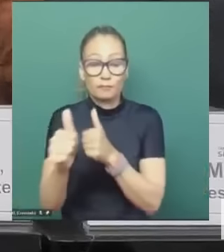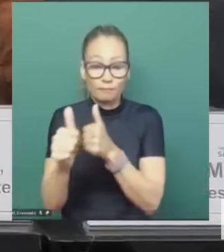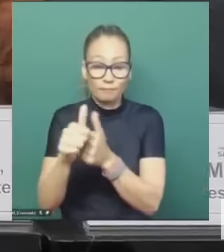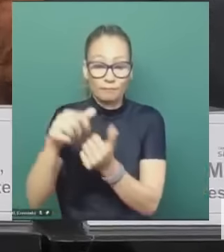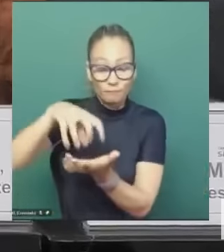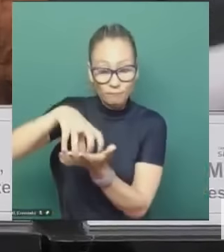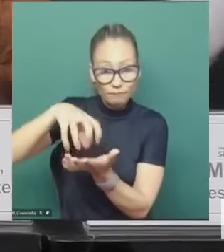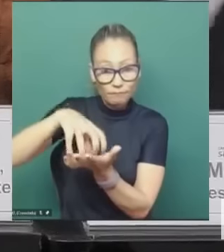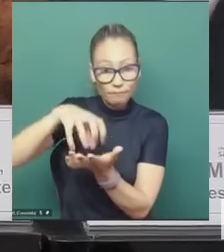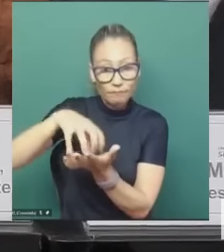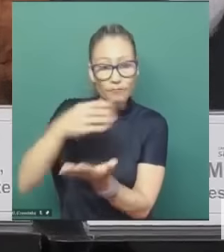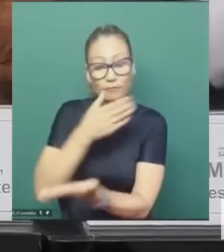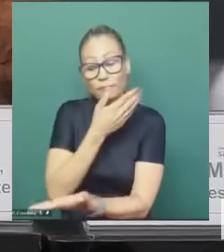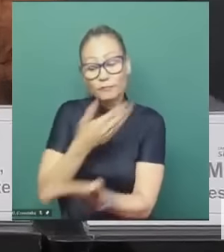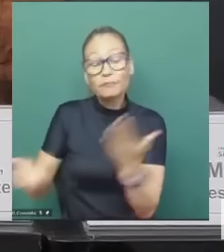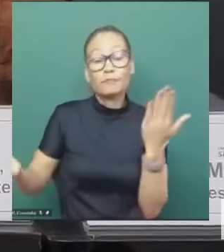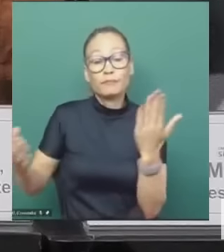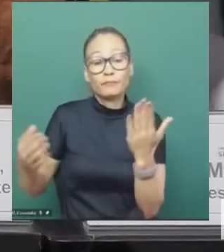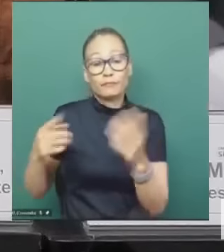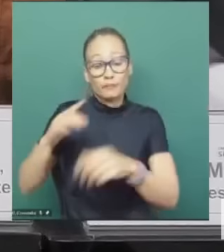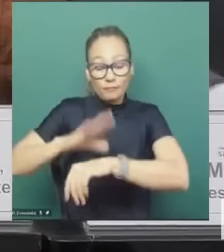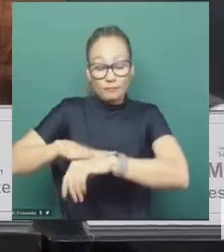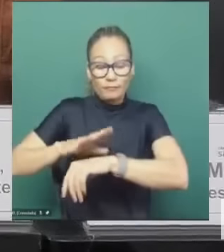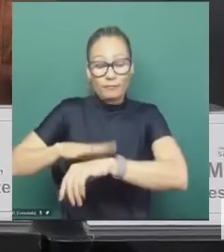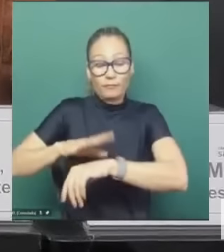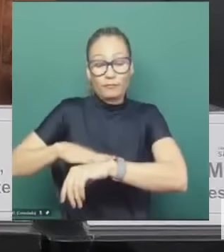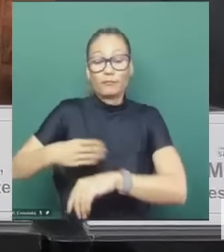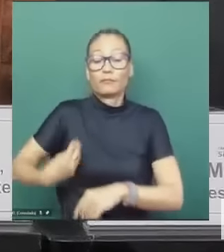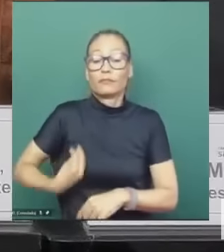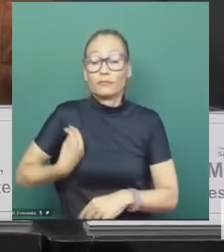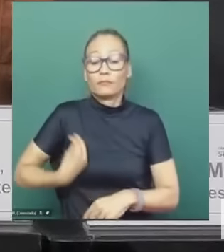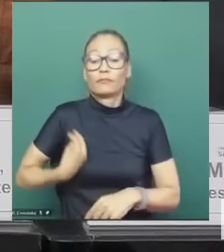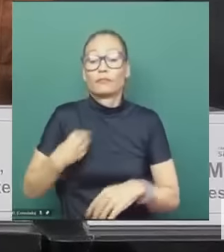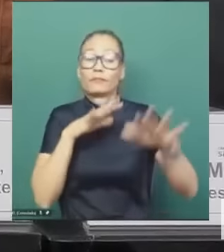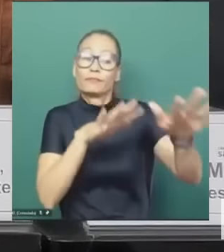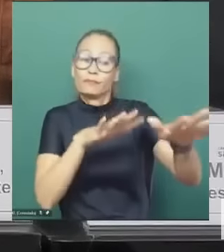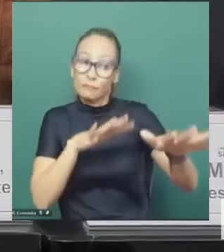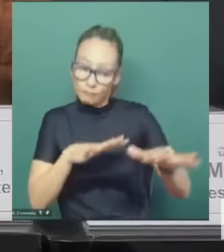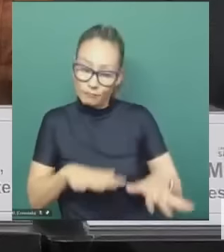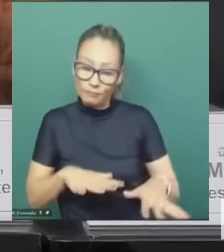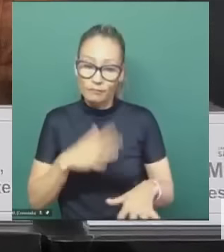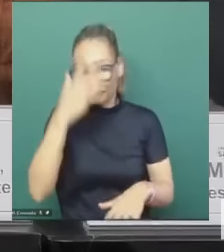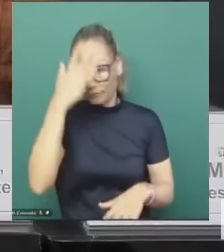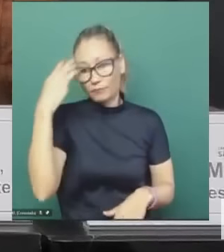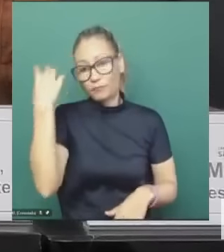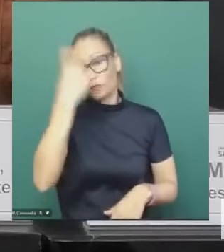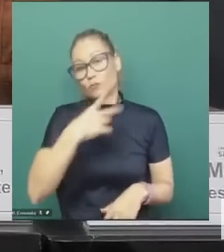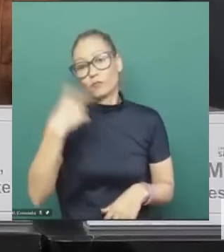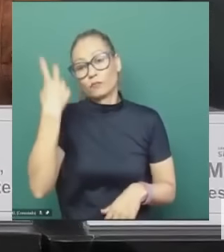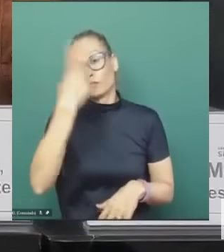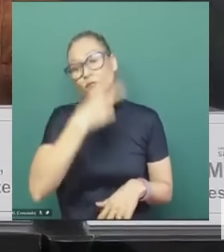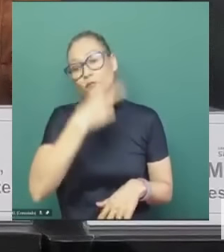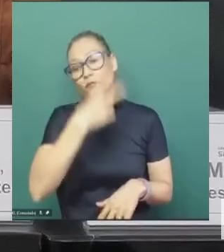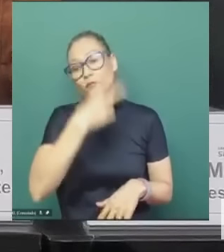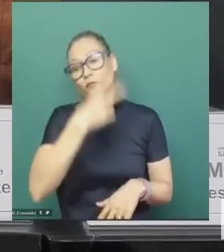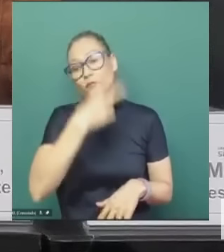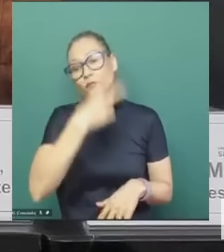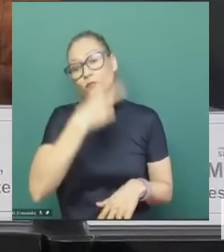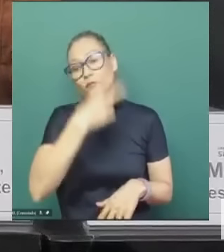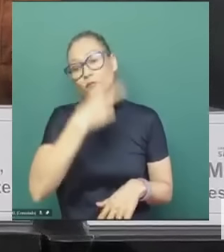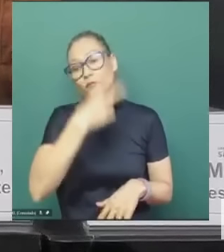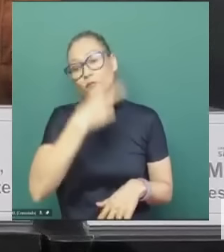de vida no trânsito. Porque eu entendo que cada cidadão que perde uma, duas horas no trânsito, ele não está perdendo uma, duas horas no trânsito, ele está perdendo vida todo dia,